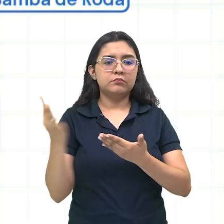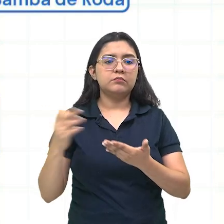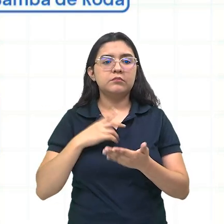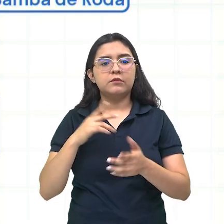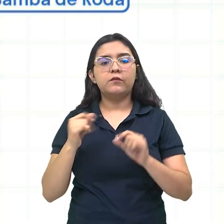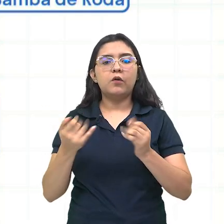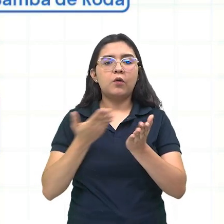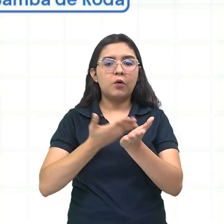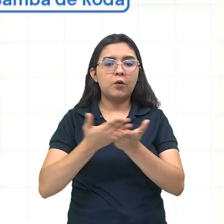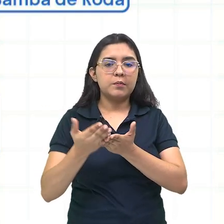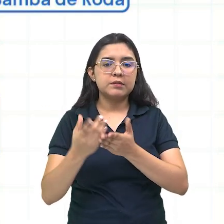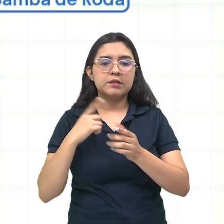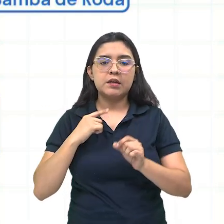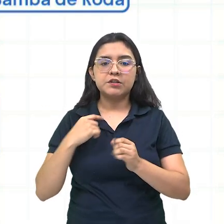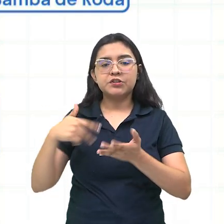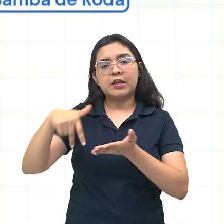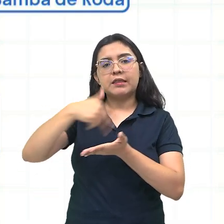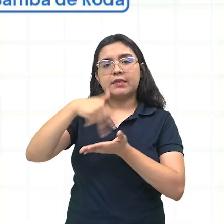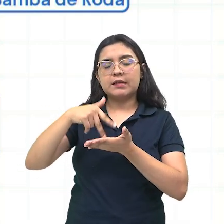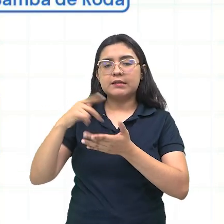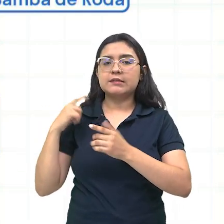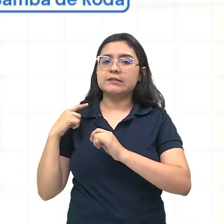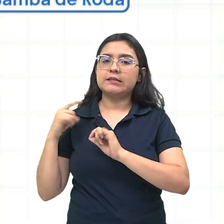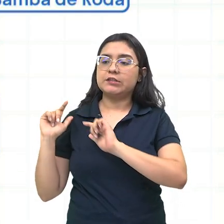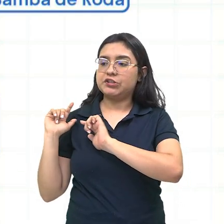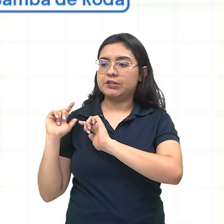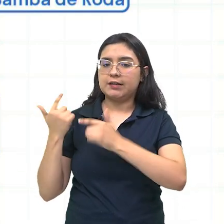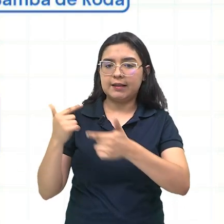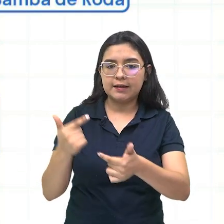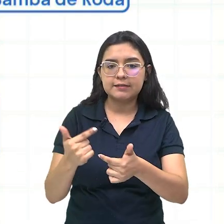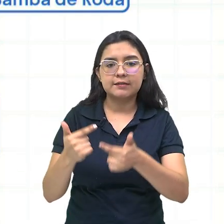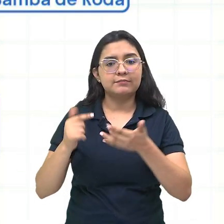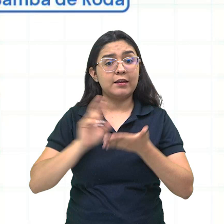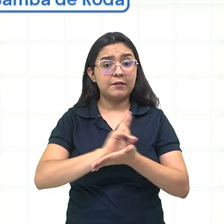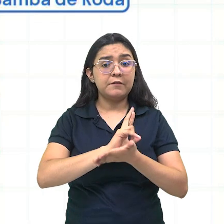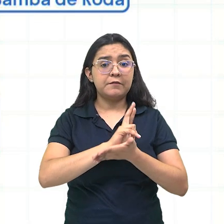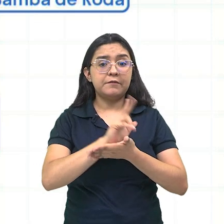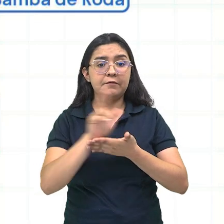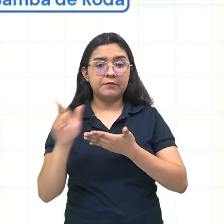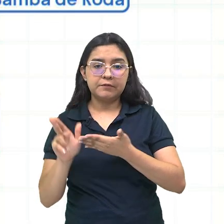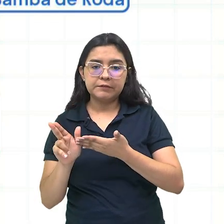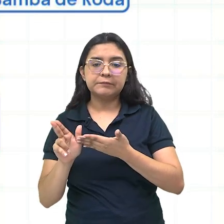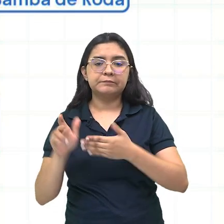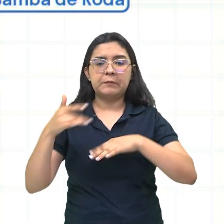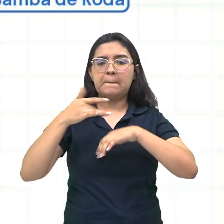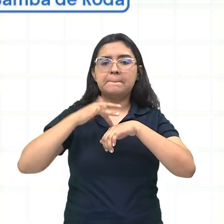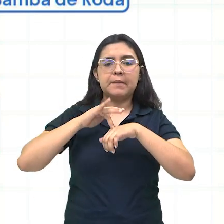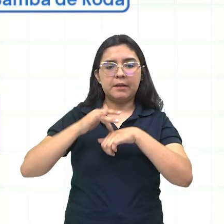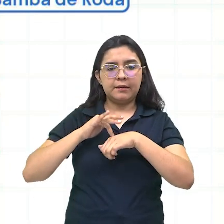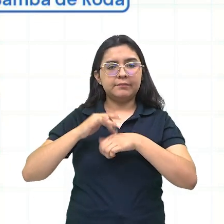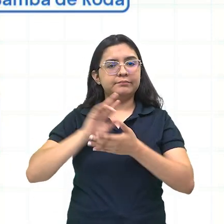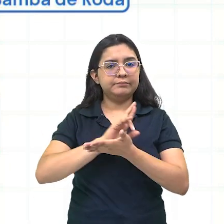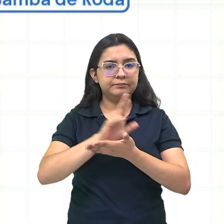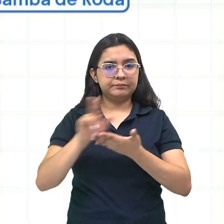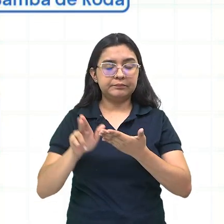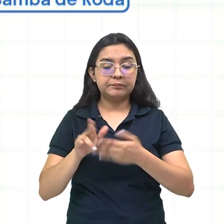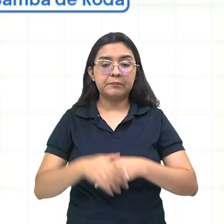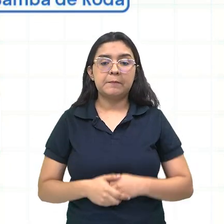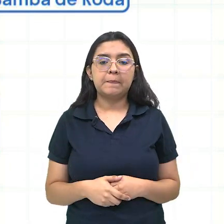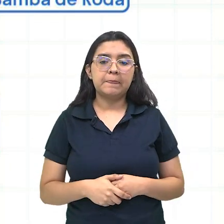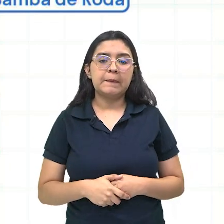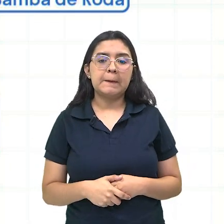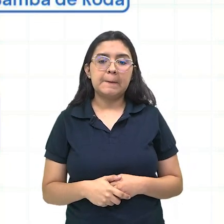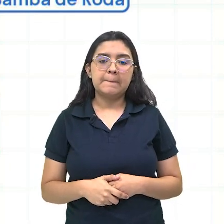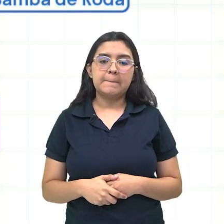dança clássica, as danças clássicas. Nós temos o balé clássico, o balé romântico, o balé neoclássico. Nós